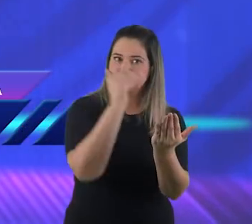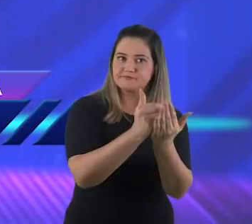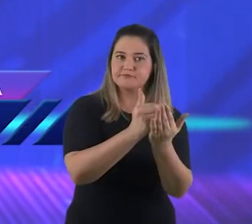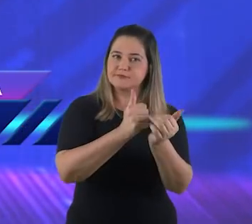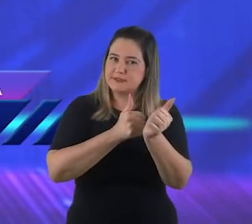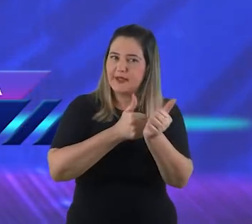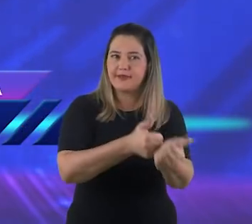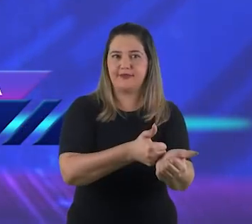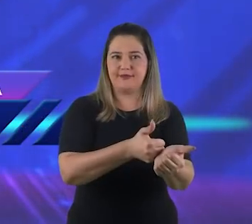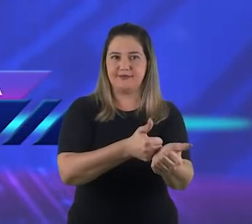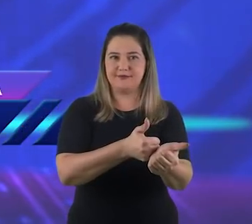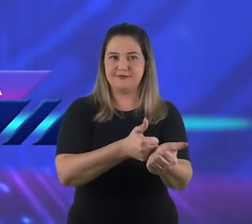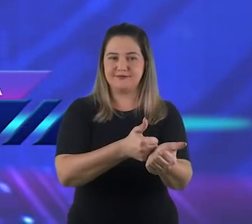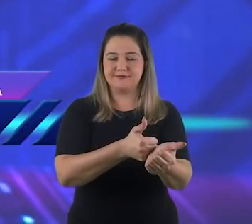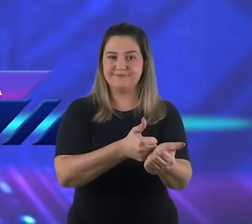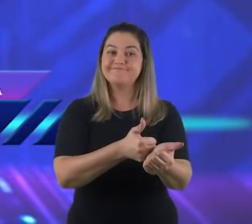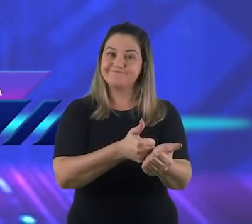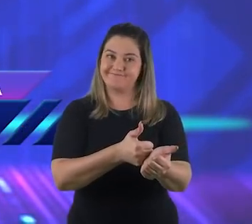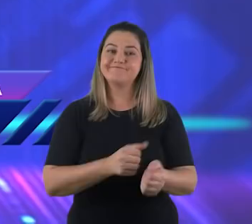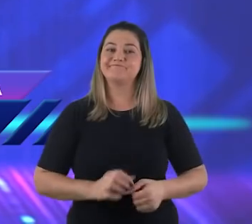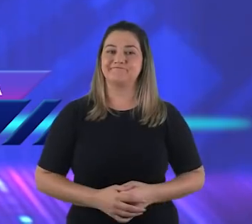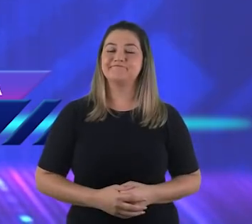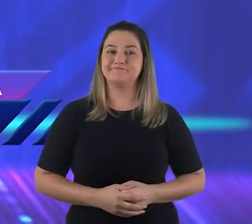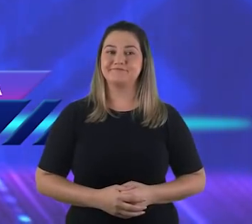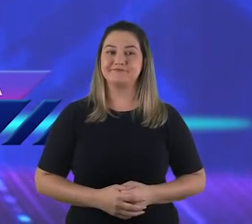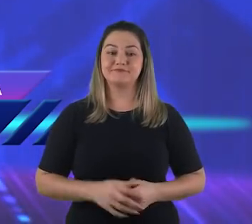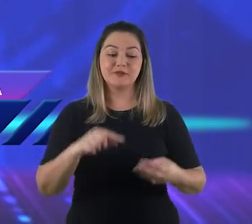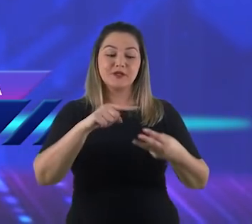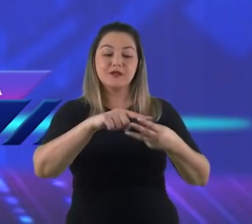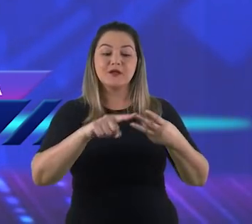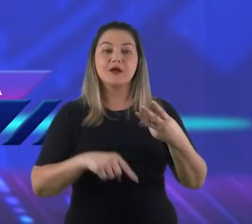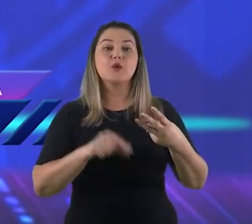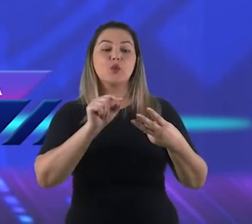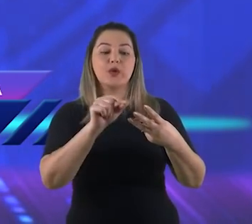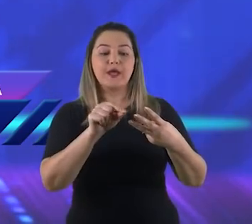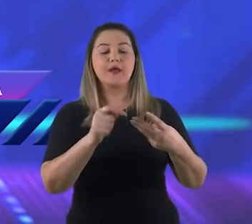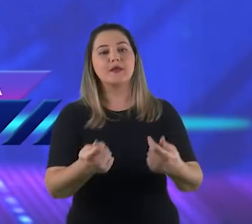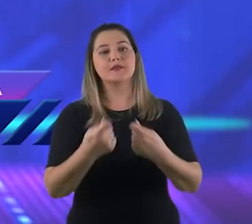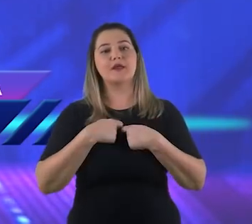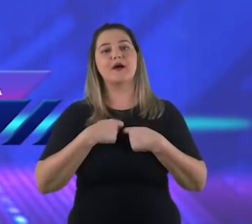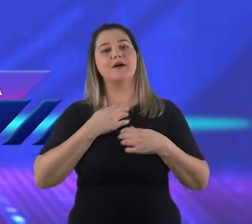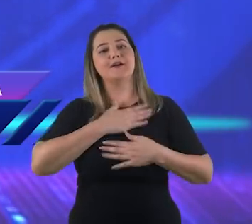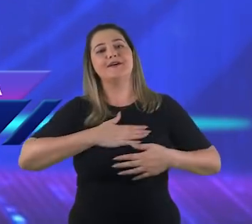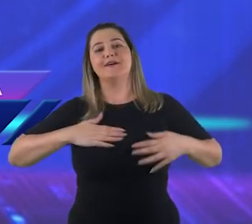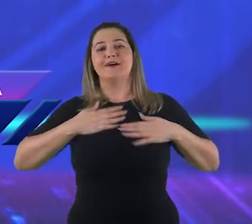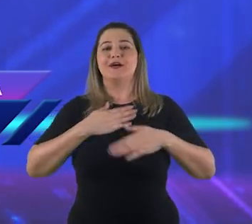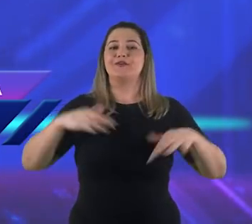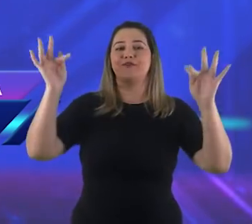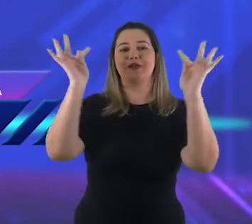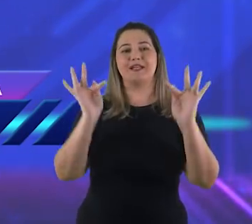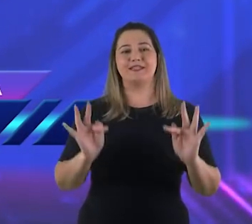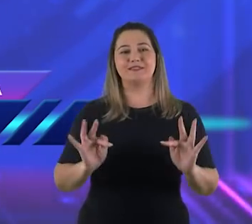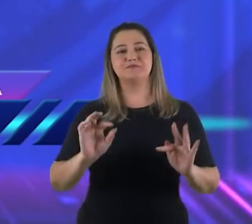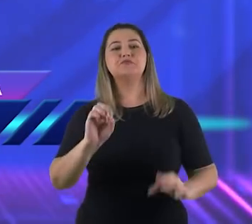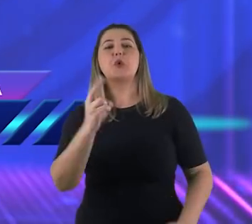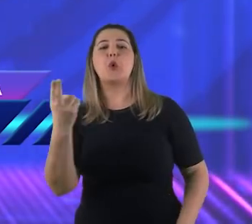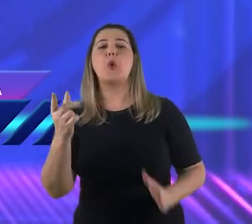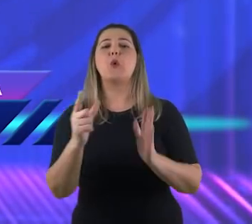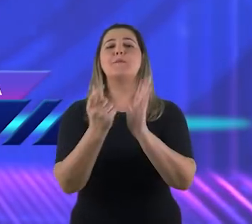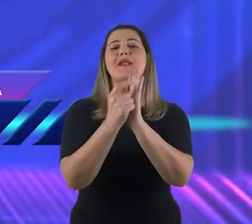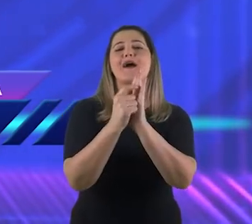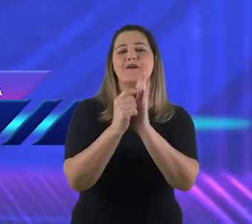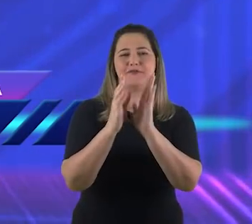E a Bíblia diz que esses que fazem são bem-aventurados. O que significa